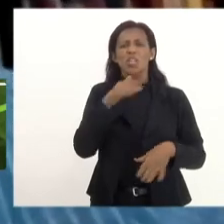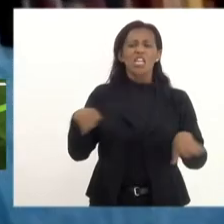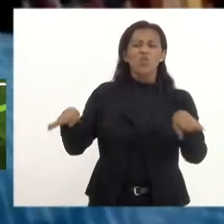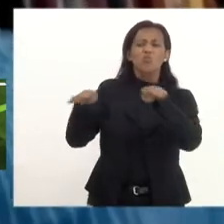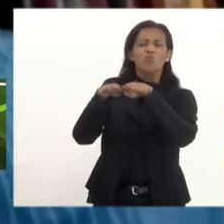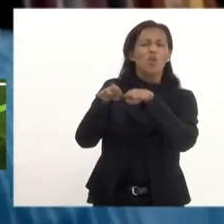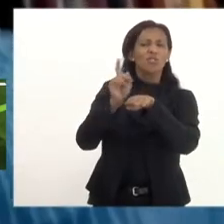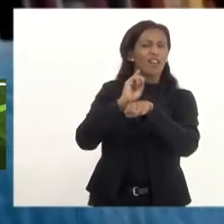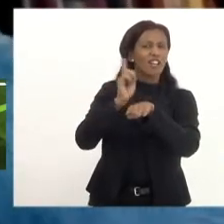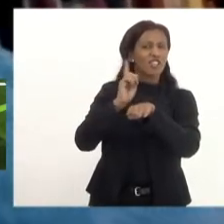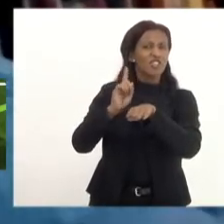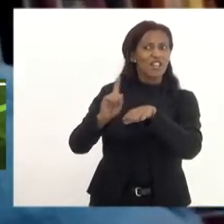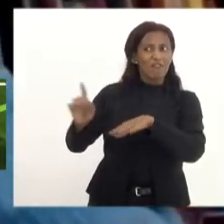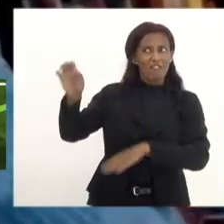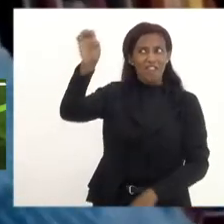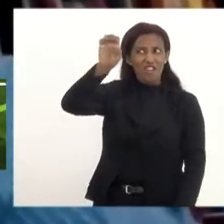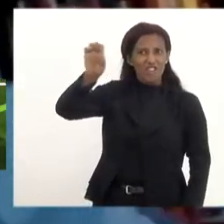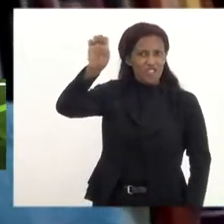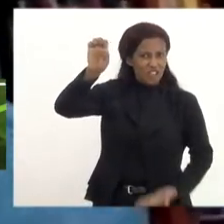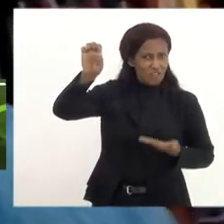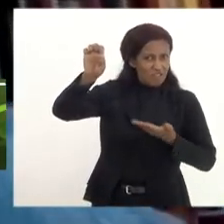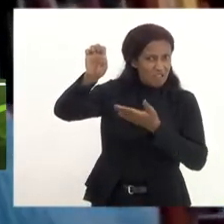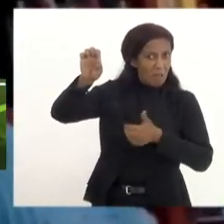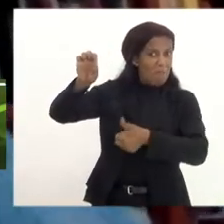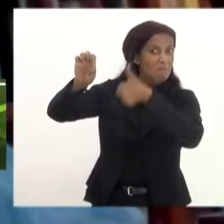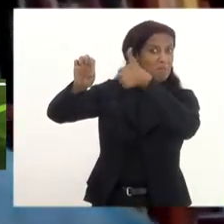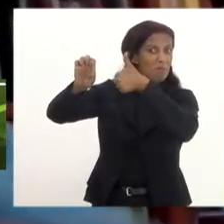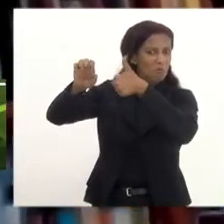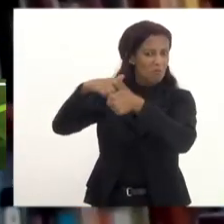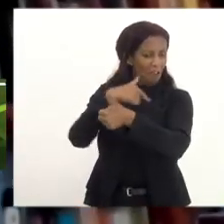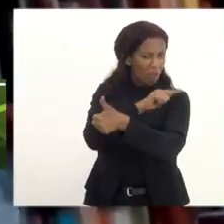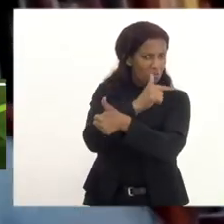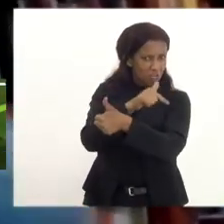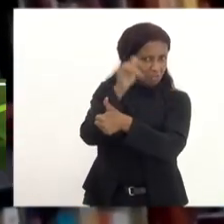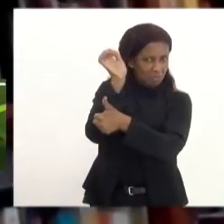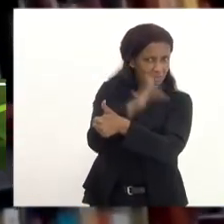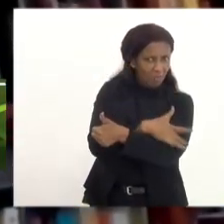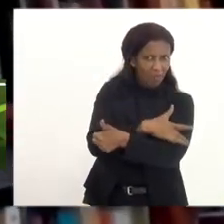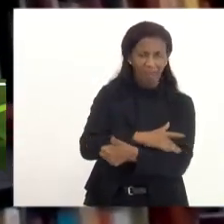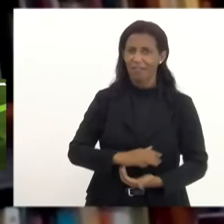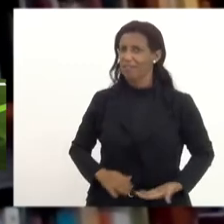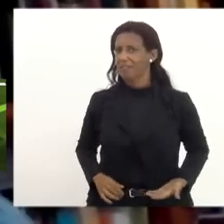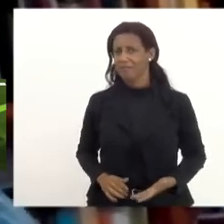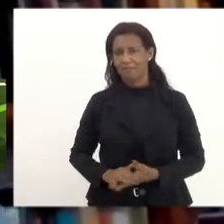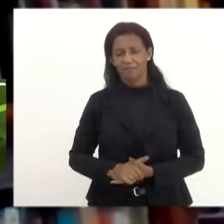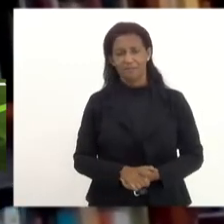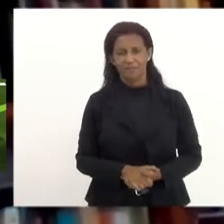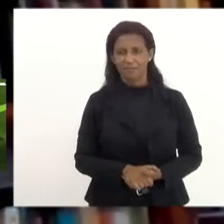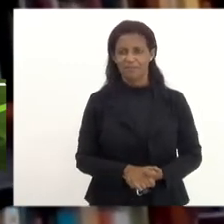É Estados Unidos em primeiro lugar. Pô. O resto é conversa fiada, Magda. Pô, pelo amor de Deus. Pô.